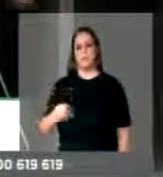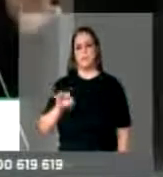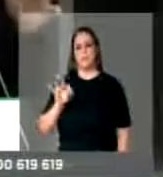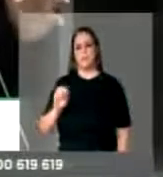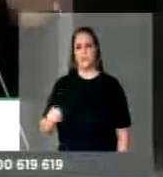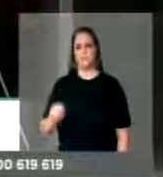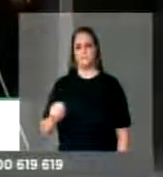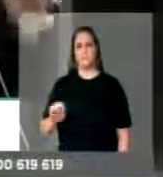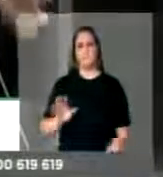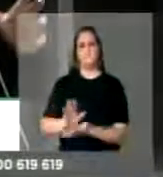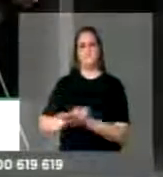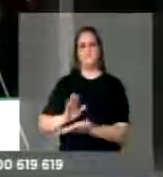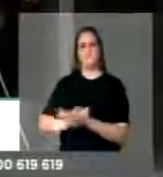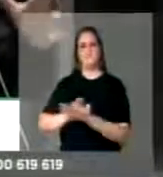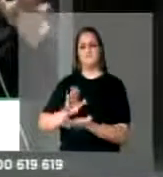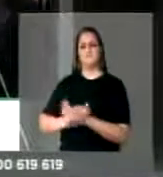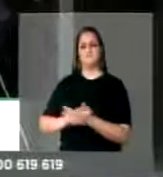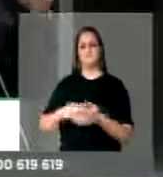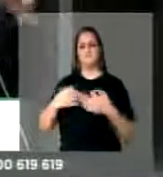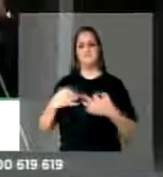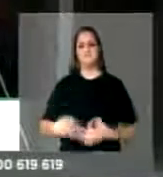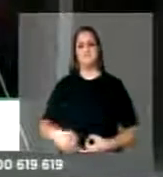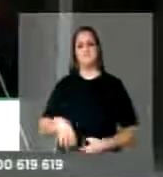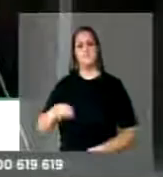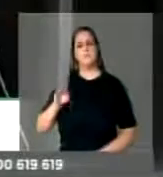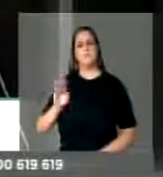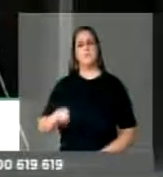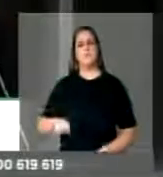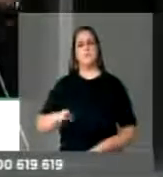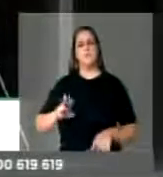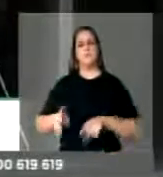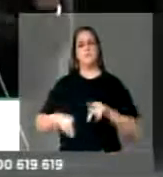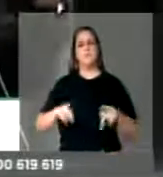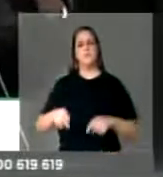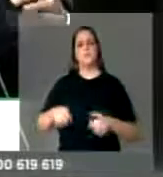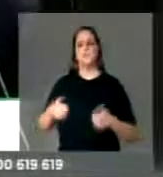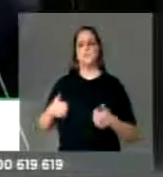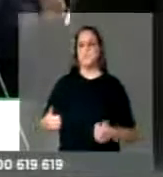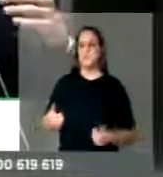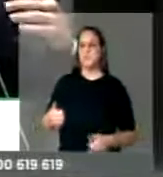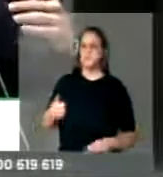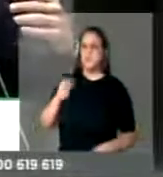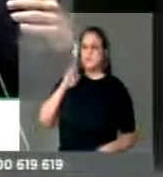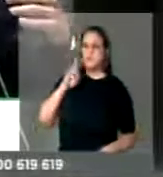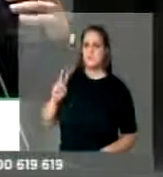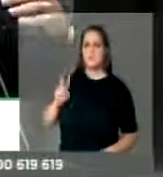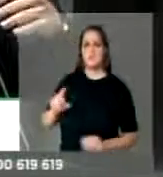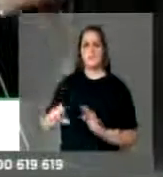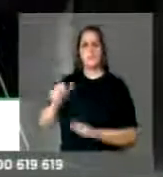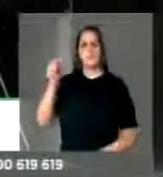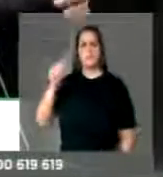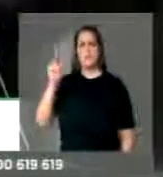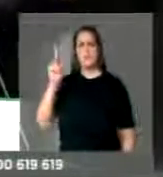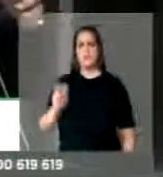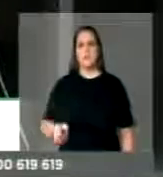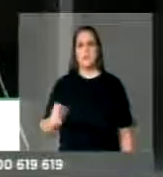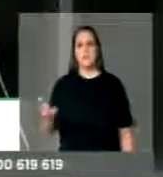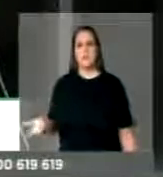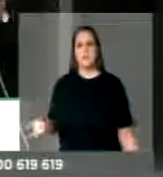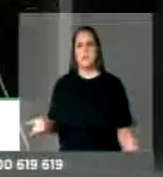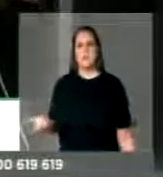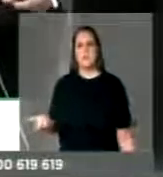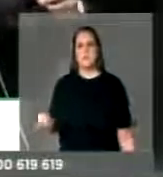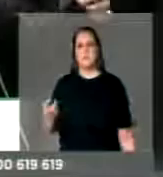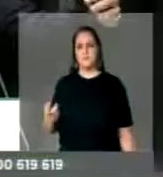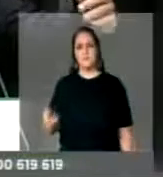faz bem às pessoas, aos brasileiros e brasileiras de bem no país, que estão vendo pela primeira vez, depois de mais de 500 anos de